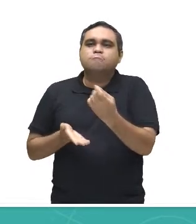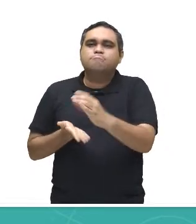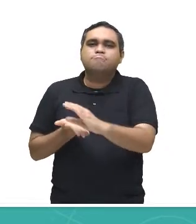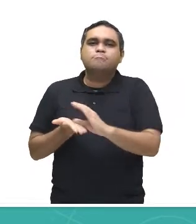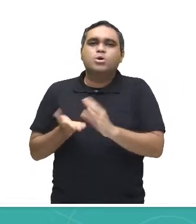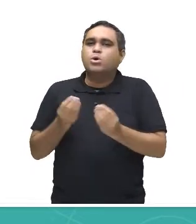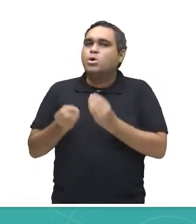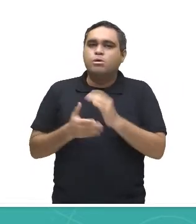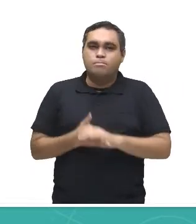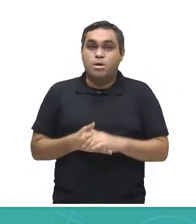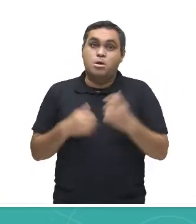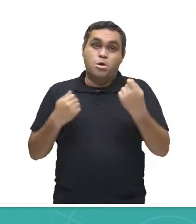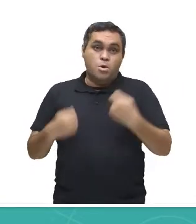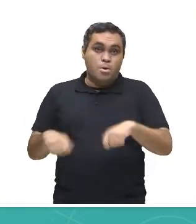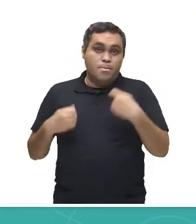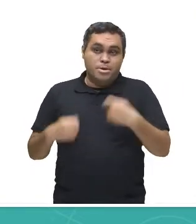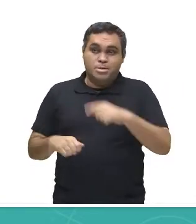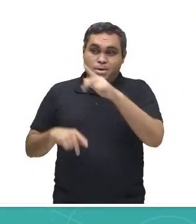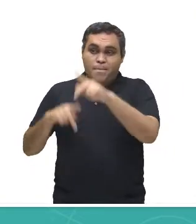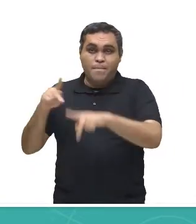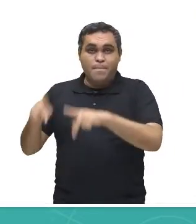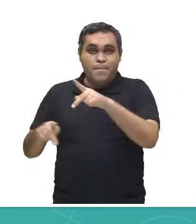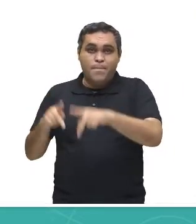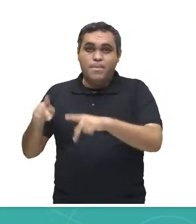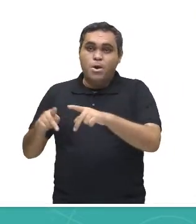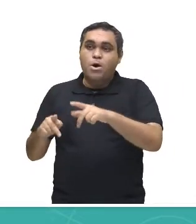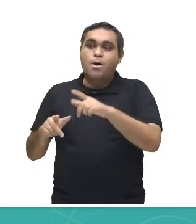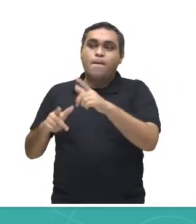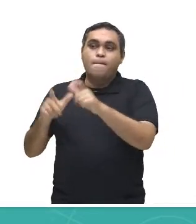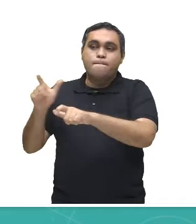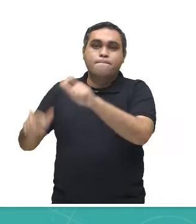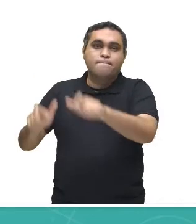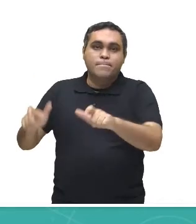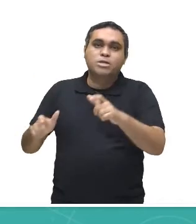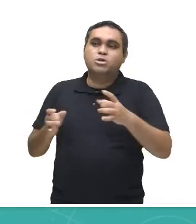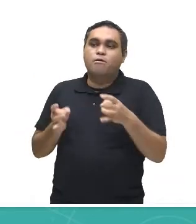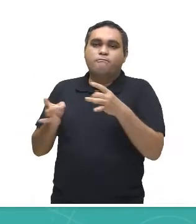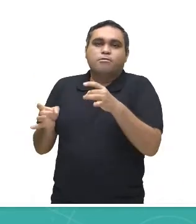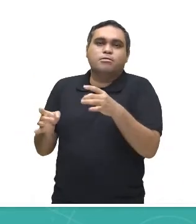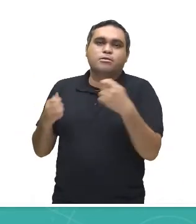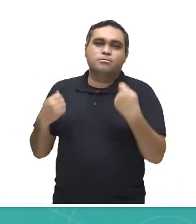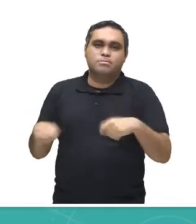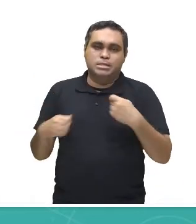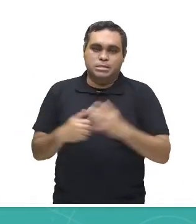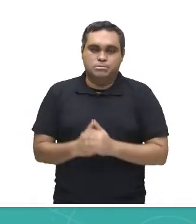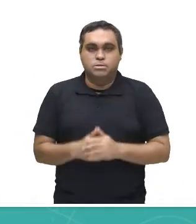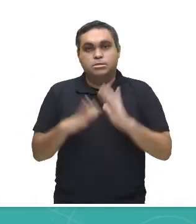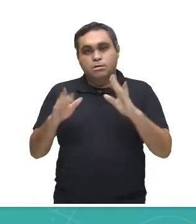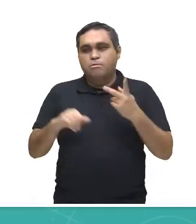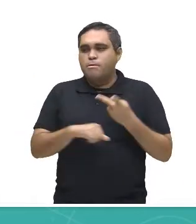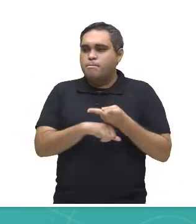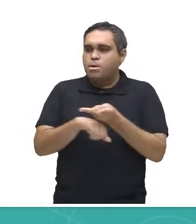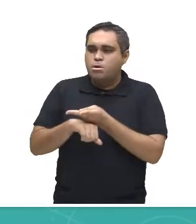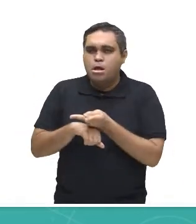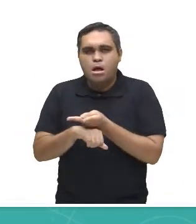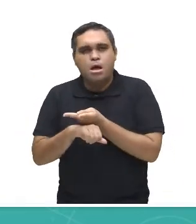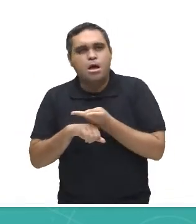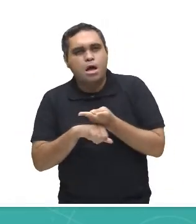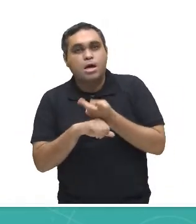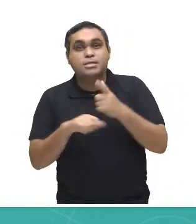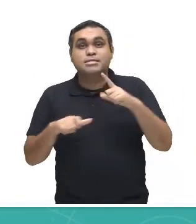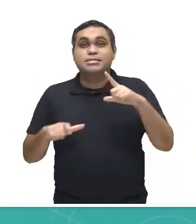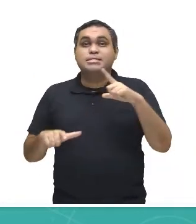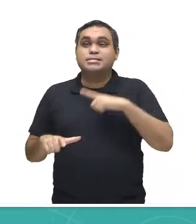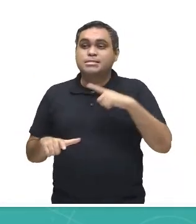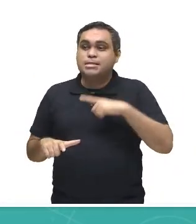mercado consumidor, eu preciso ter para quem vender aquilo ali. E nessa busca, nessa ânsia louca de ter